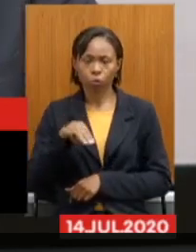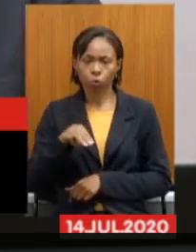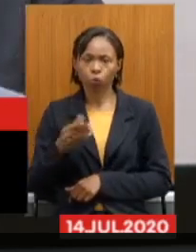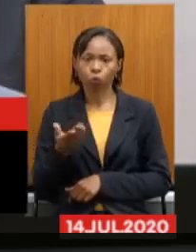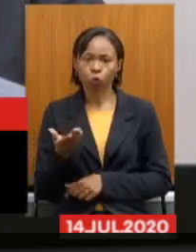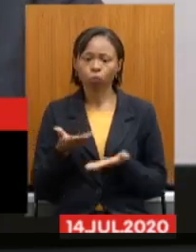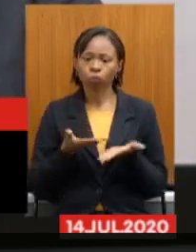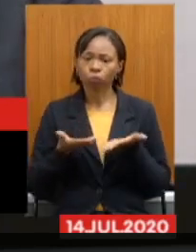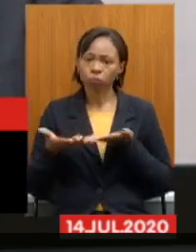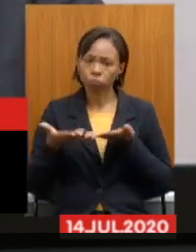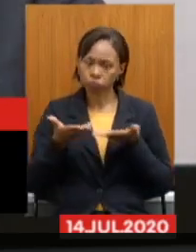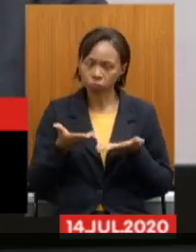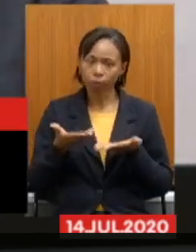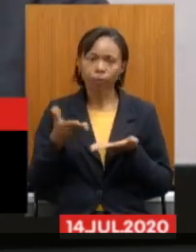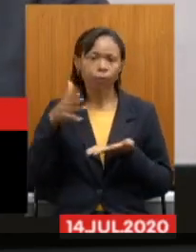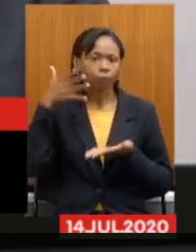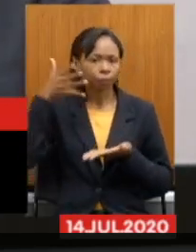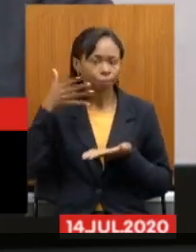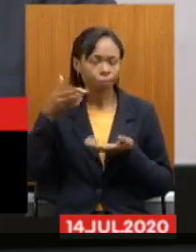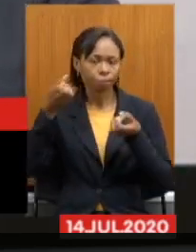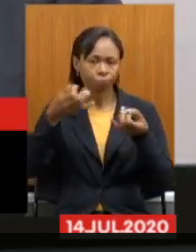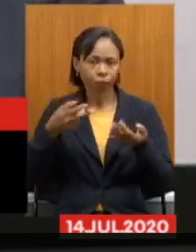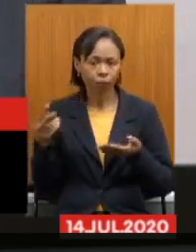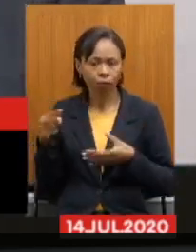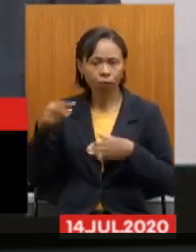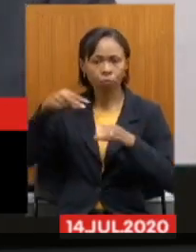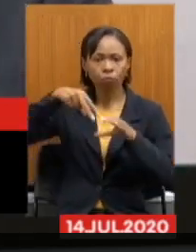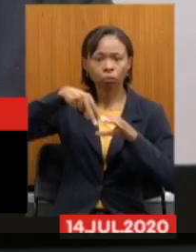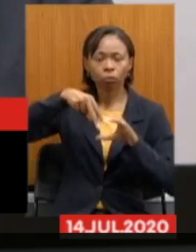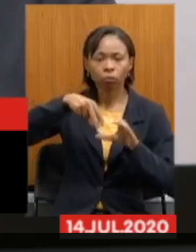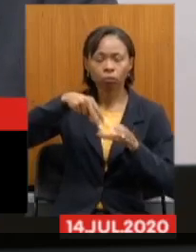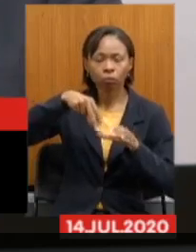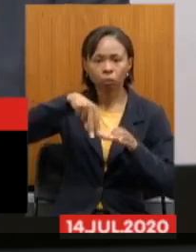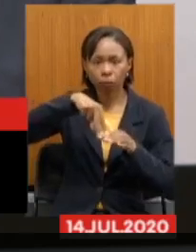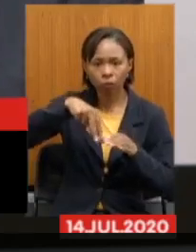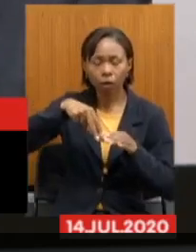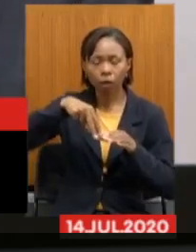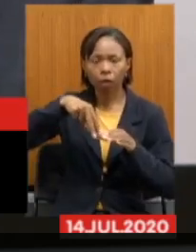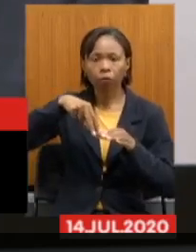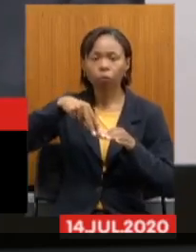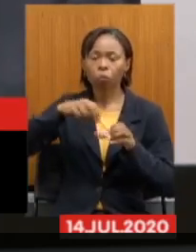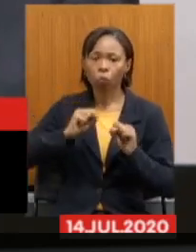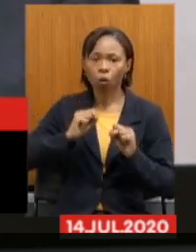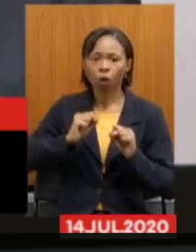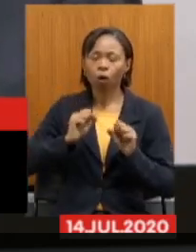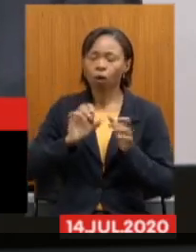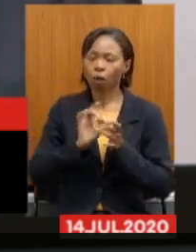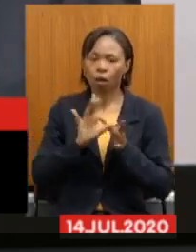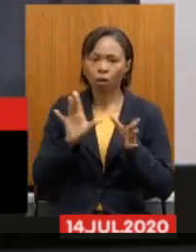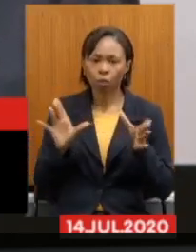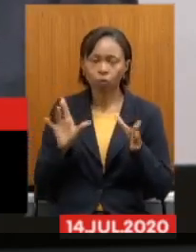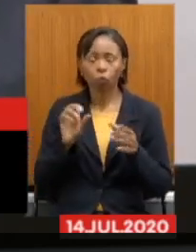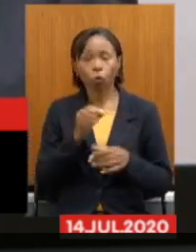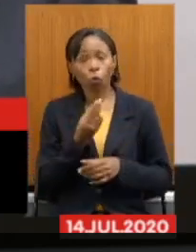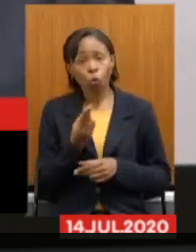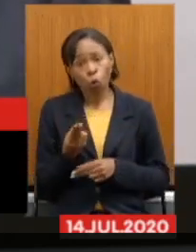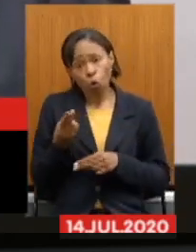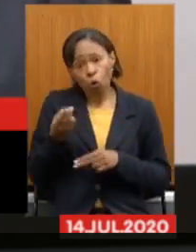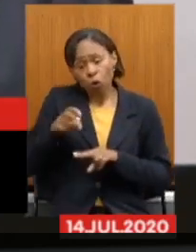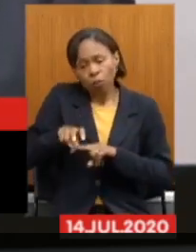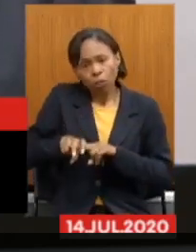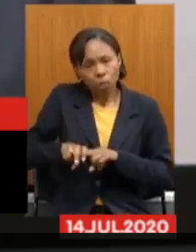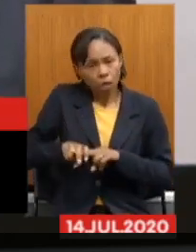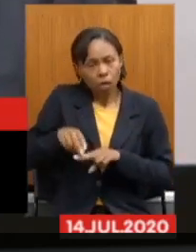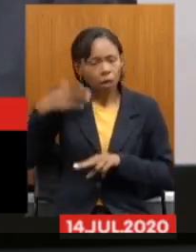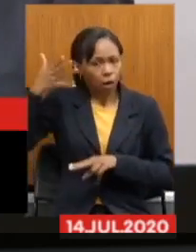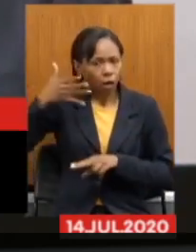exposição. Da mesma forma, lhe convido a vir, fazer uso da palavra, da tribuna, desta casa, ou conosco aqui